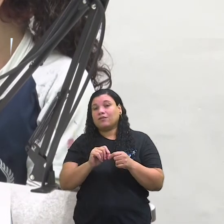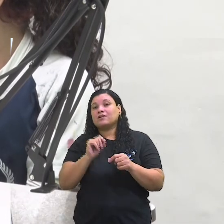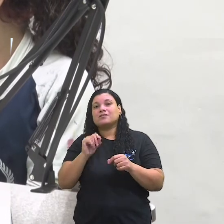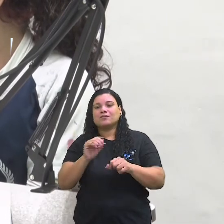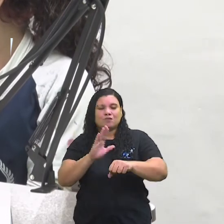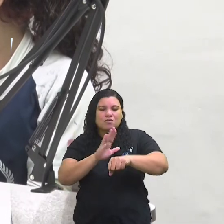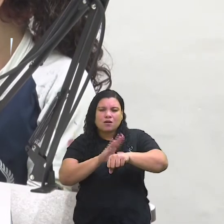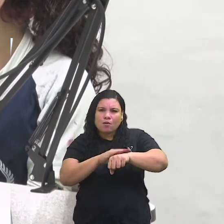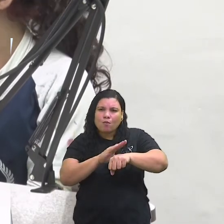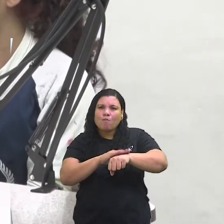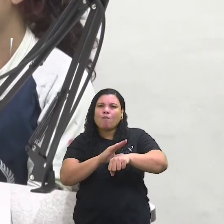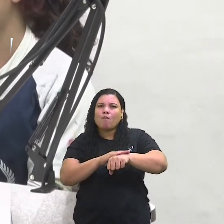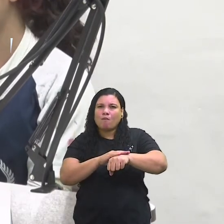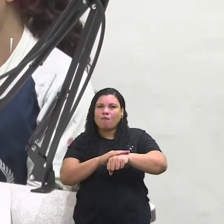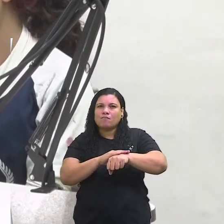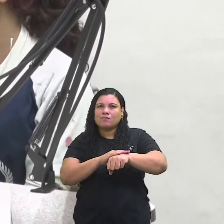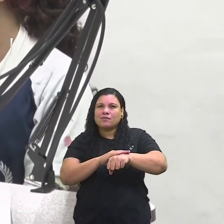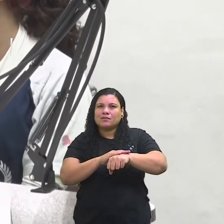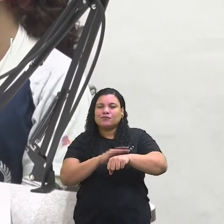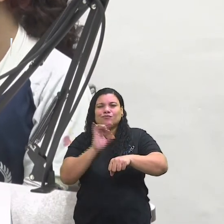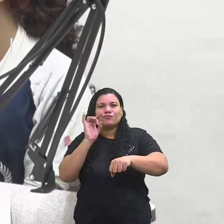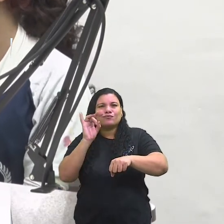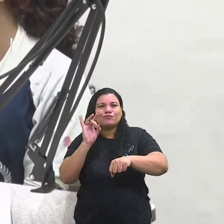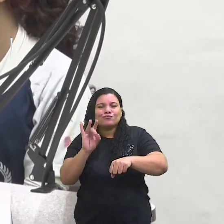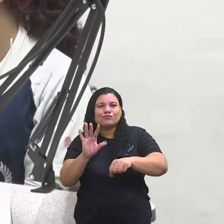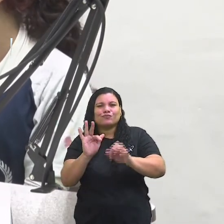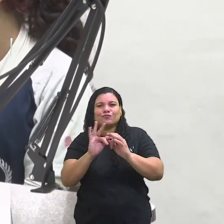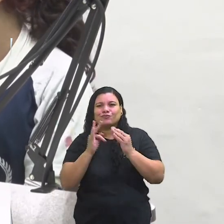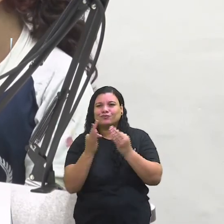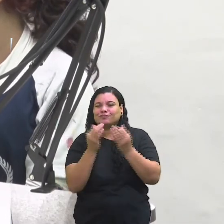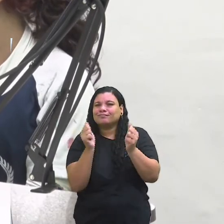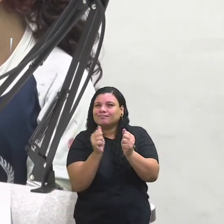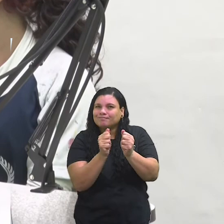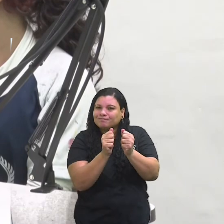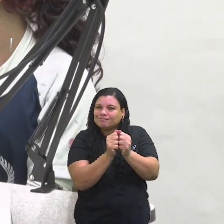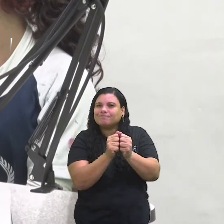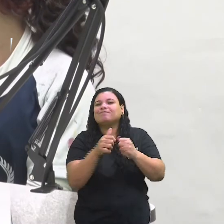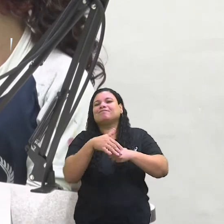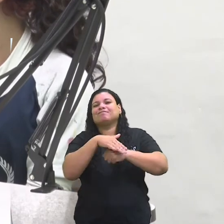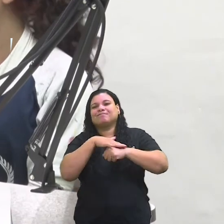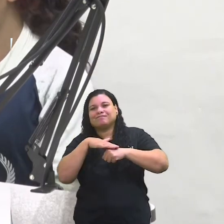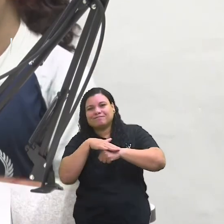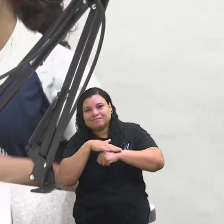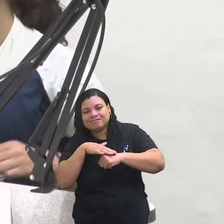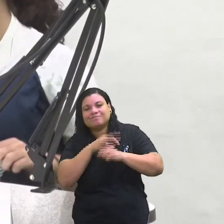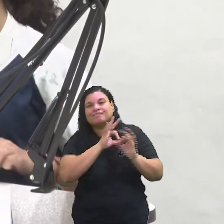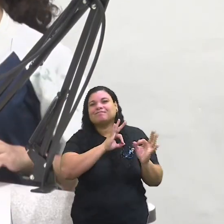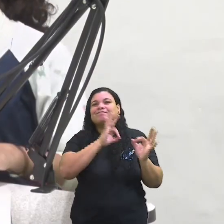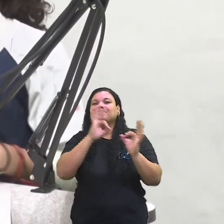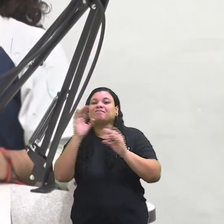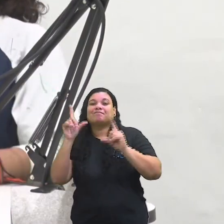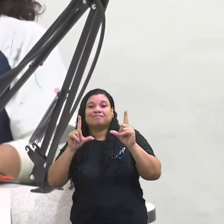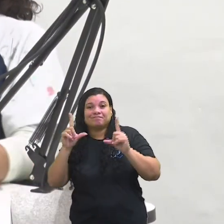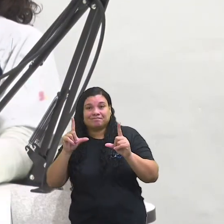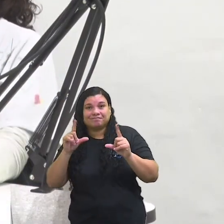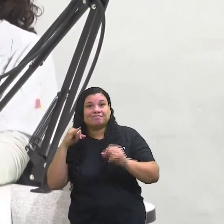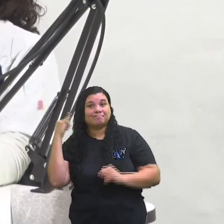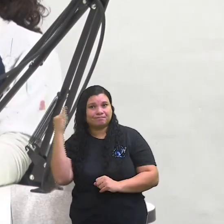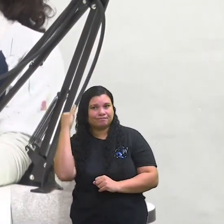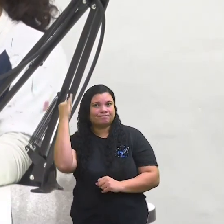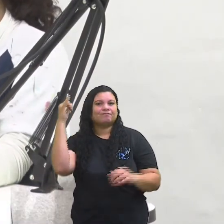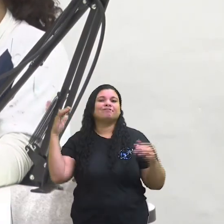aquela tia que está distante. A gente não sabe do dia de amanhã. Estamos finalizando mais um